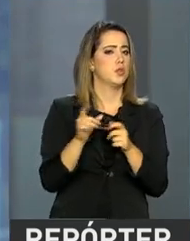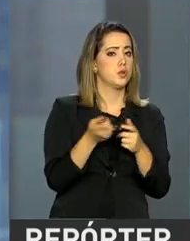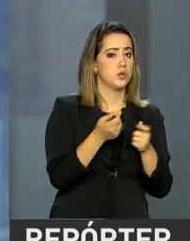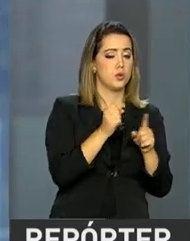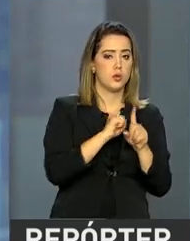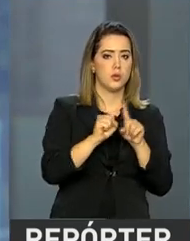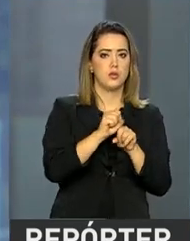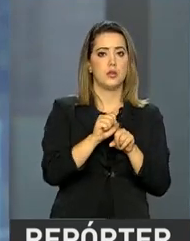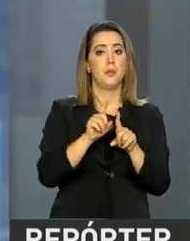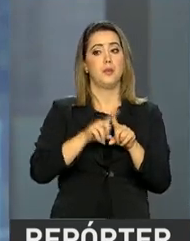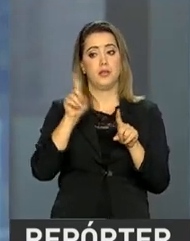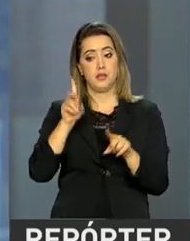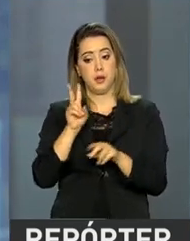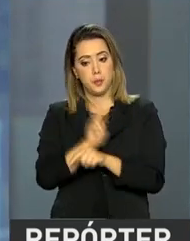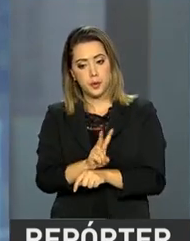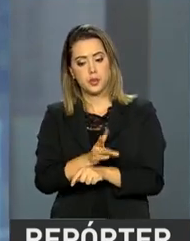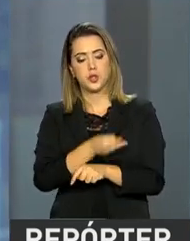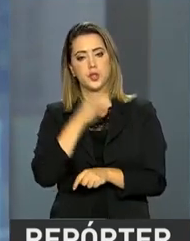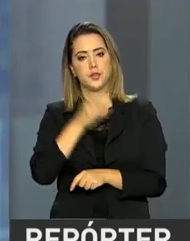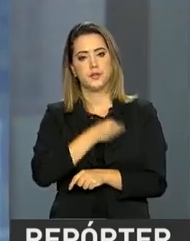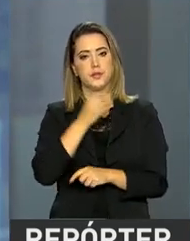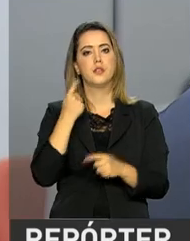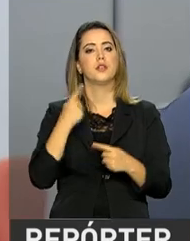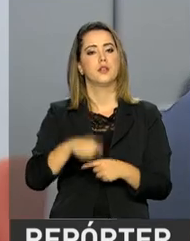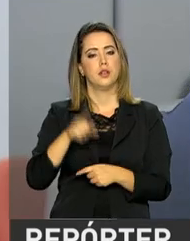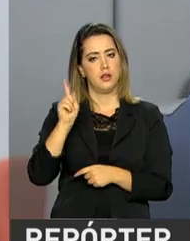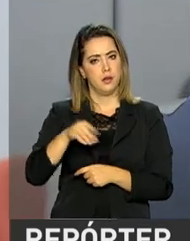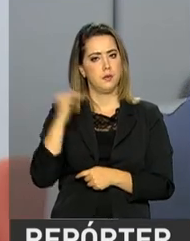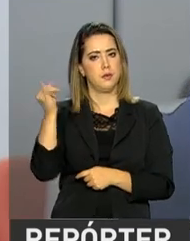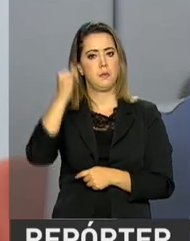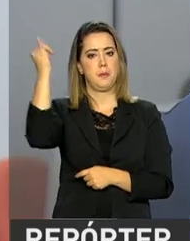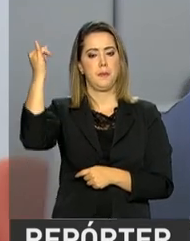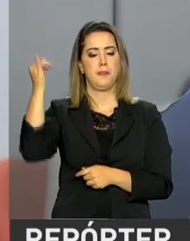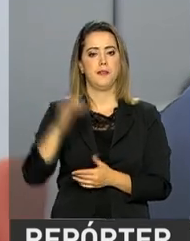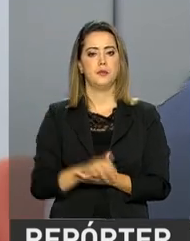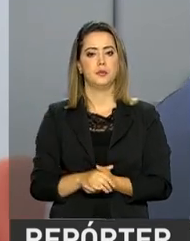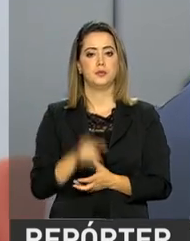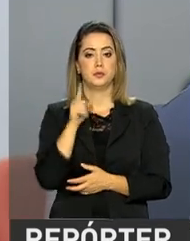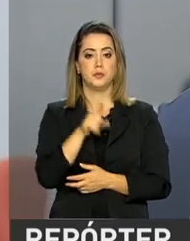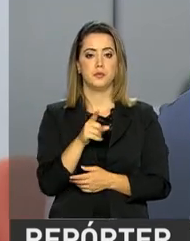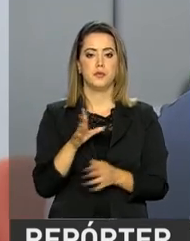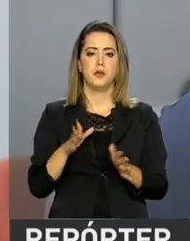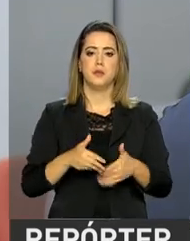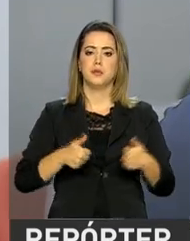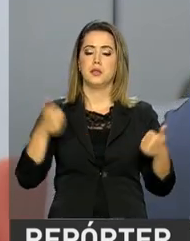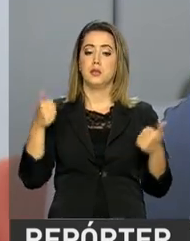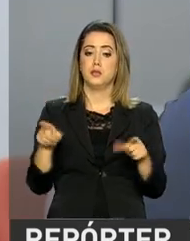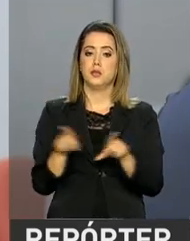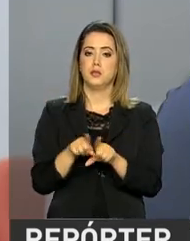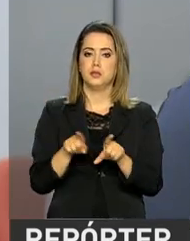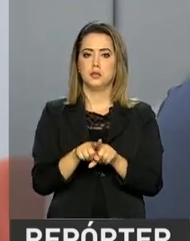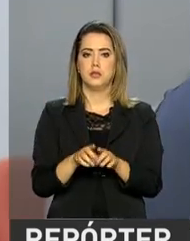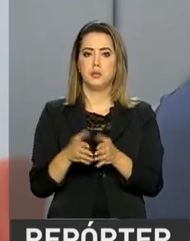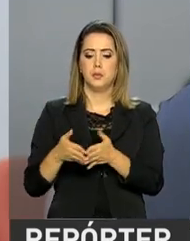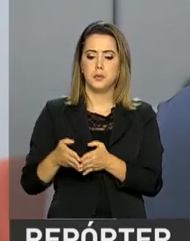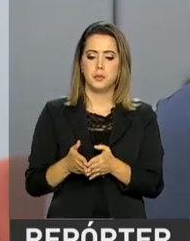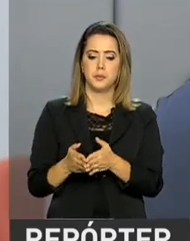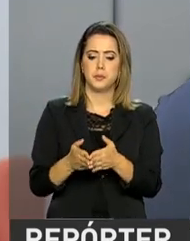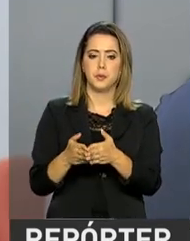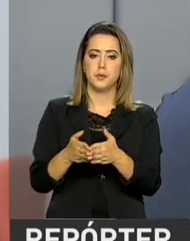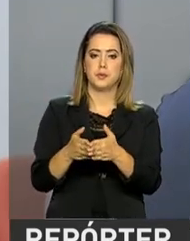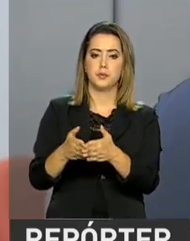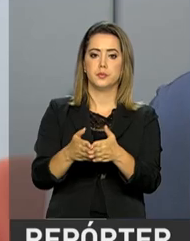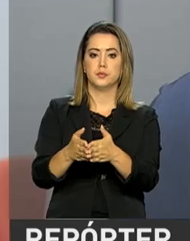também culpar vidas é extremamente importante o sistema de monitoramento vai beneficiar também a navegação fluvial